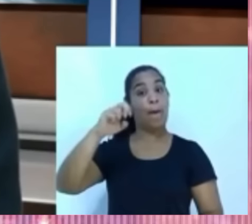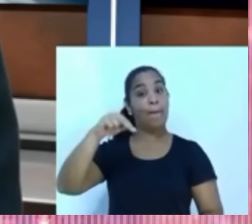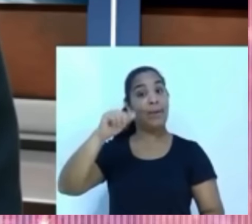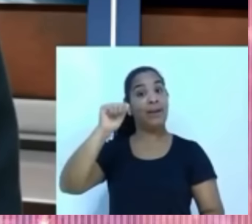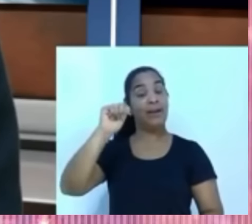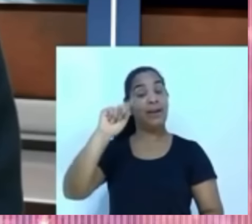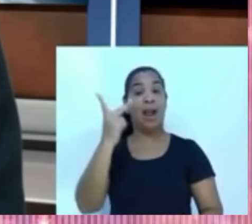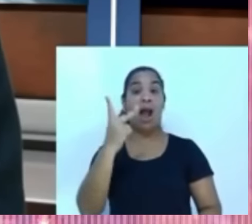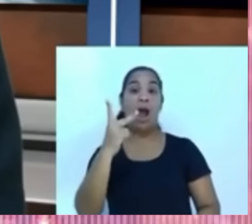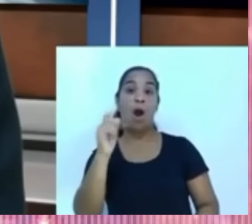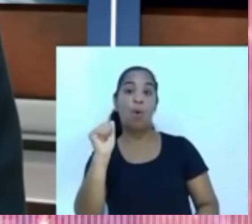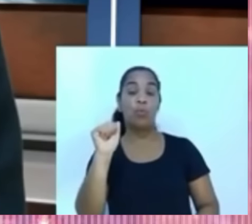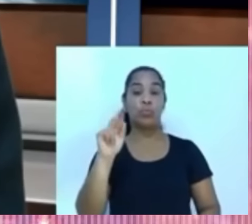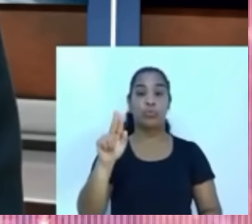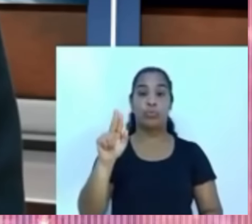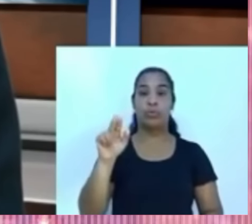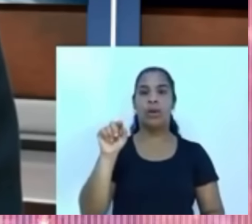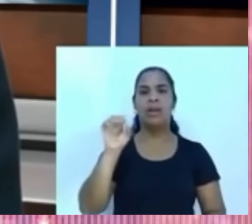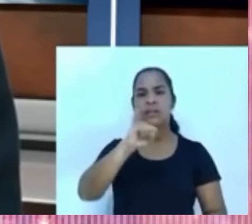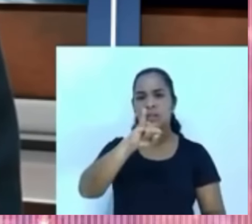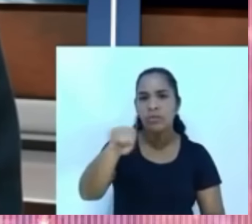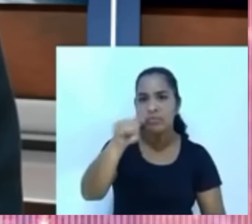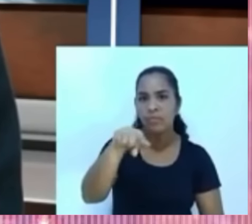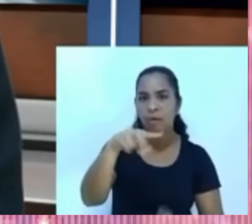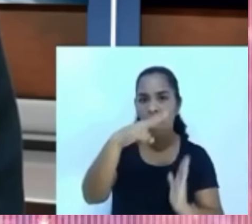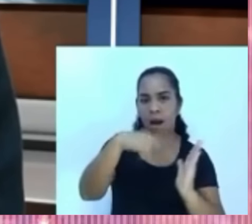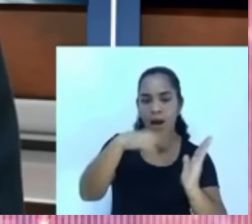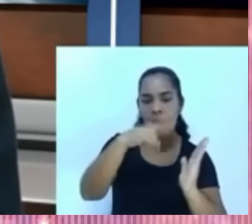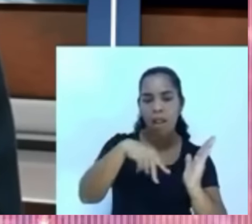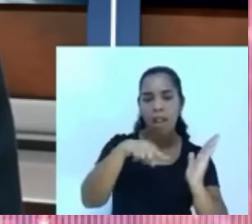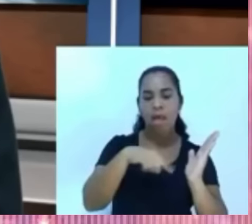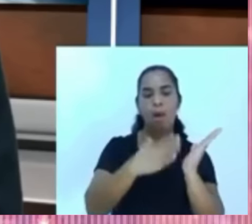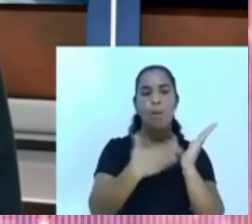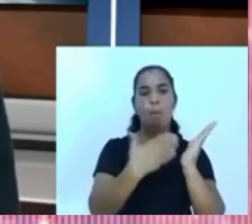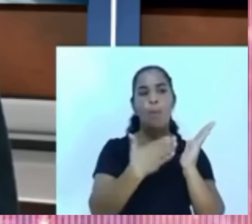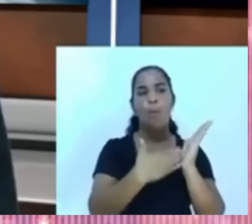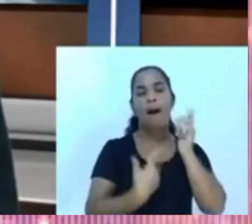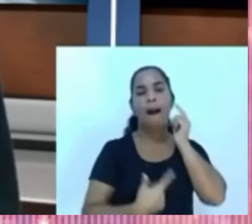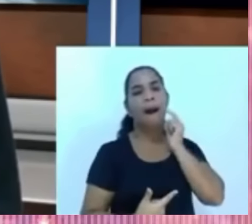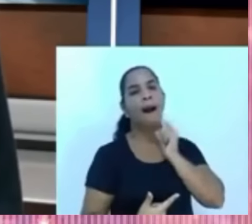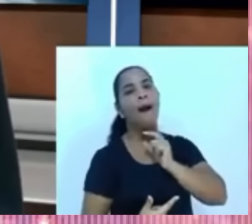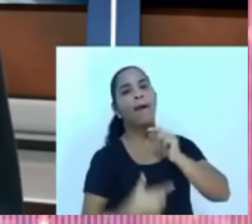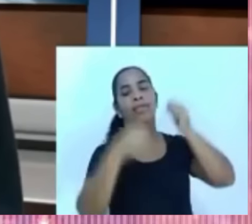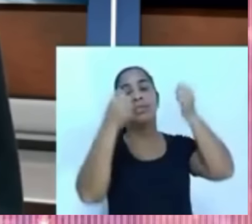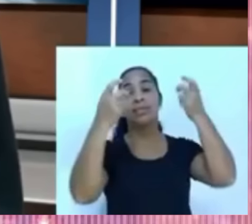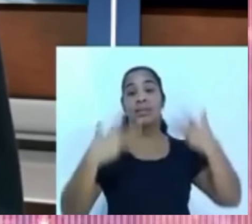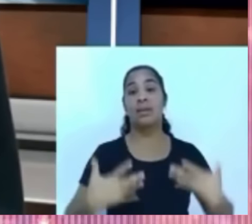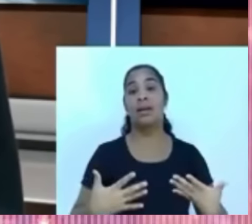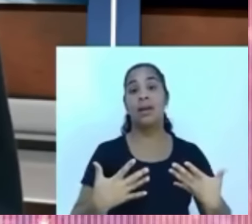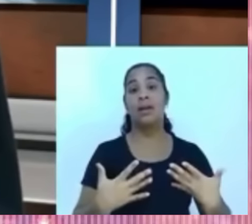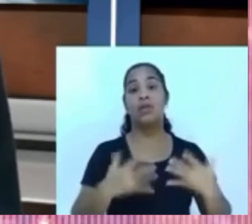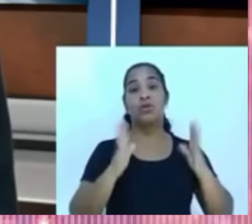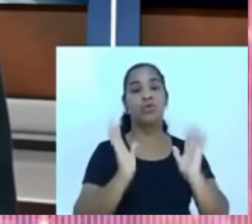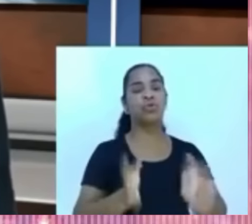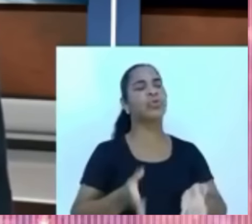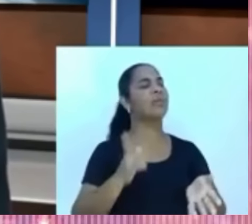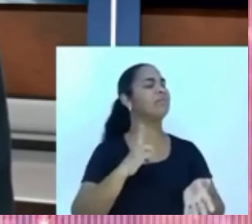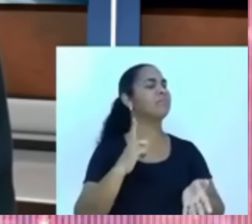de concer obra grandiosa Dean Kardec emb tenha obra